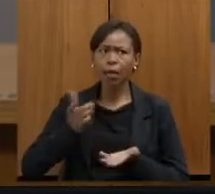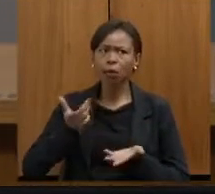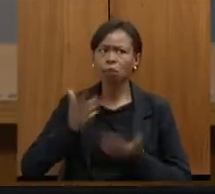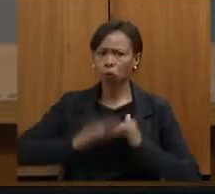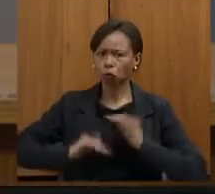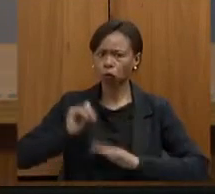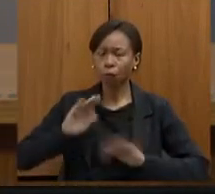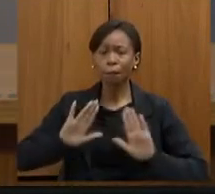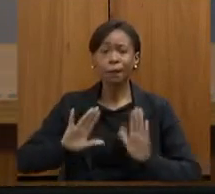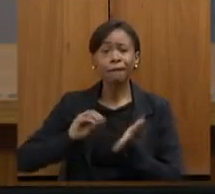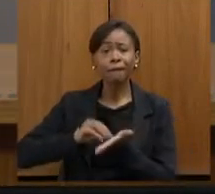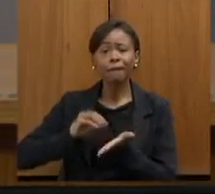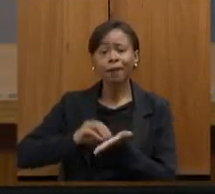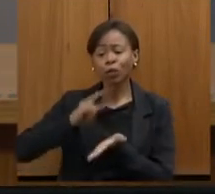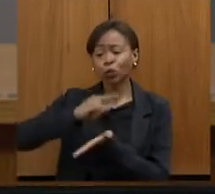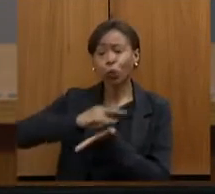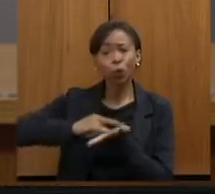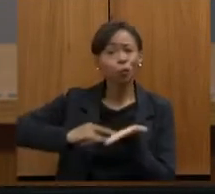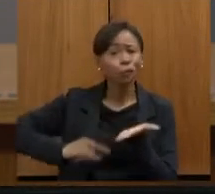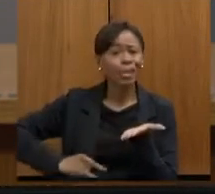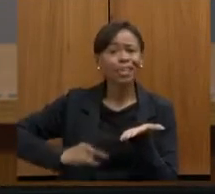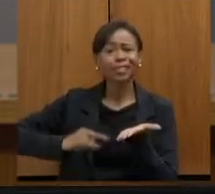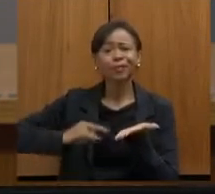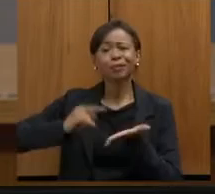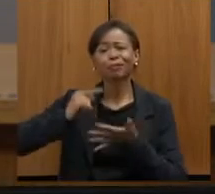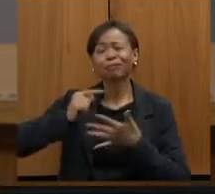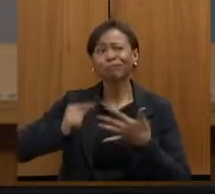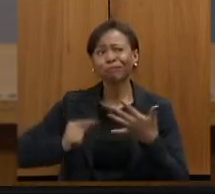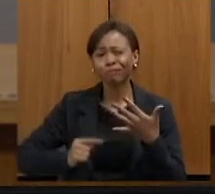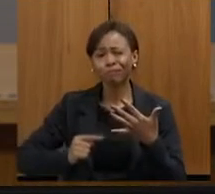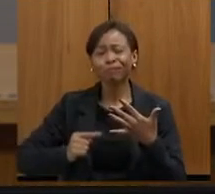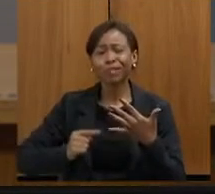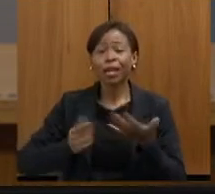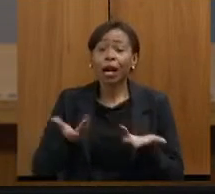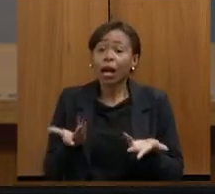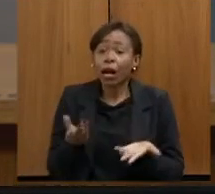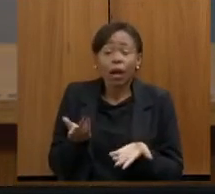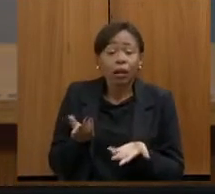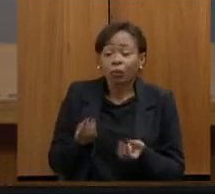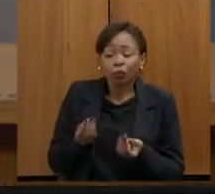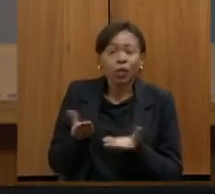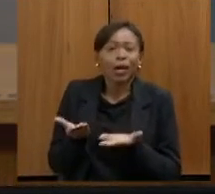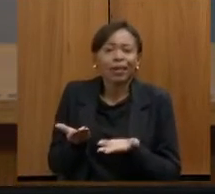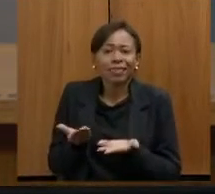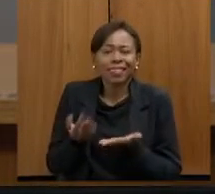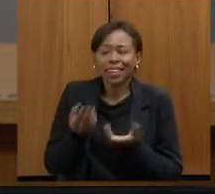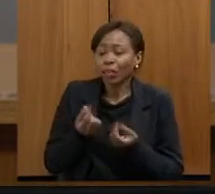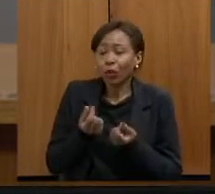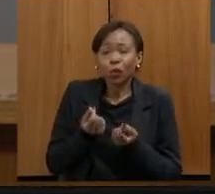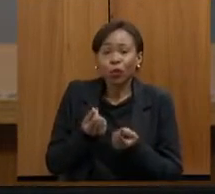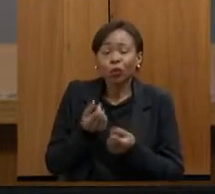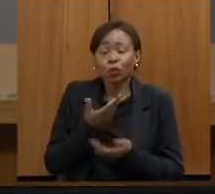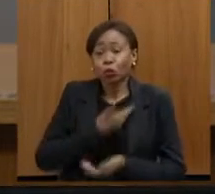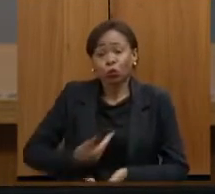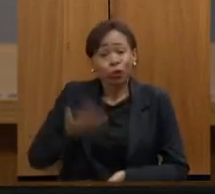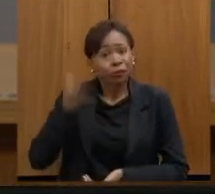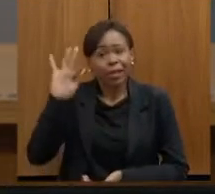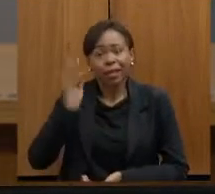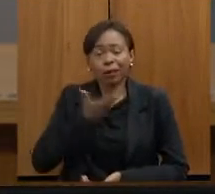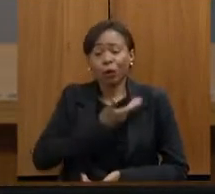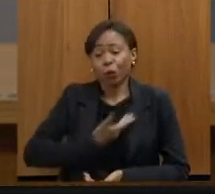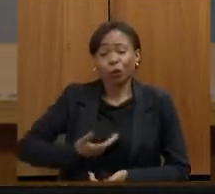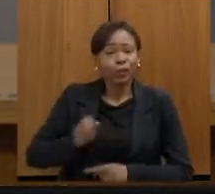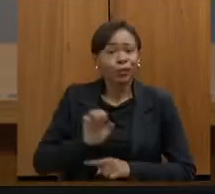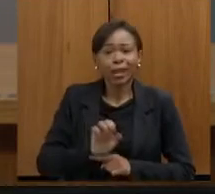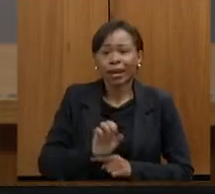outro documento que impossibilita recebimento de recursos voluntários por parte do Poder Público Estadual, Federal, não consegue acessar